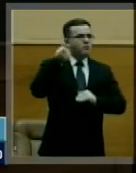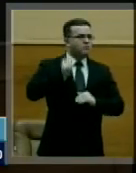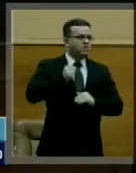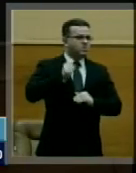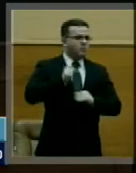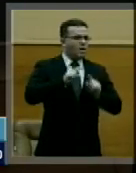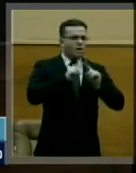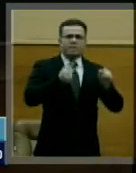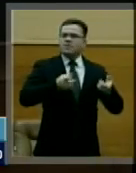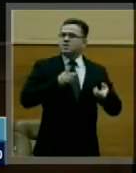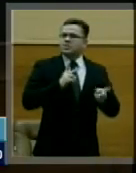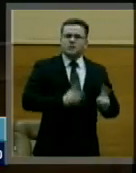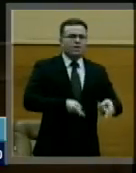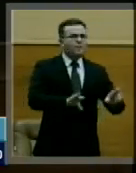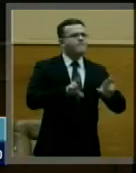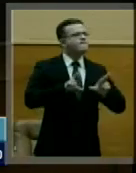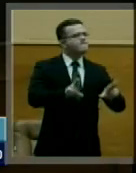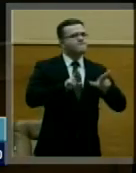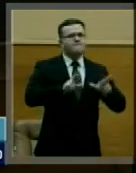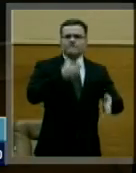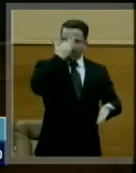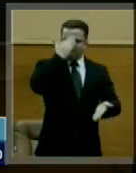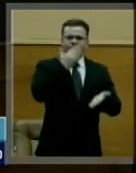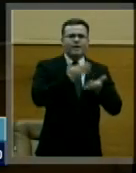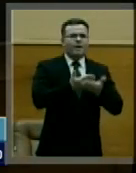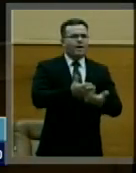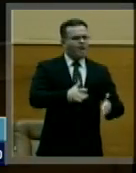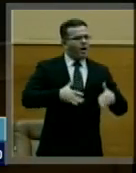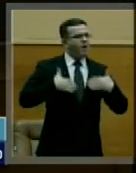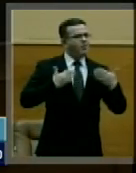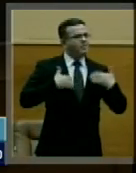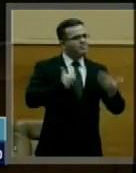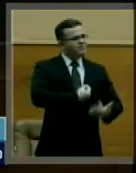perdeu a esperança, a fé e a alegria de viver.